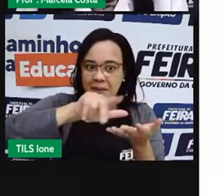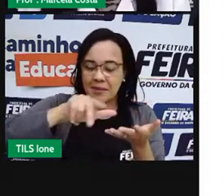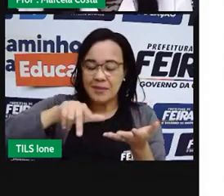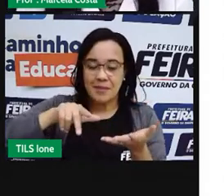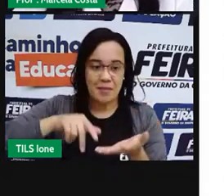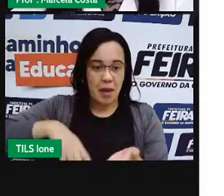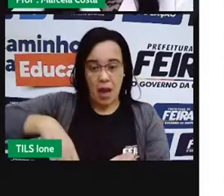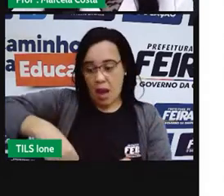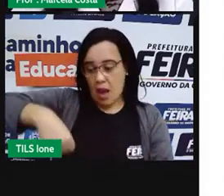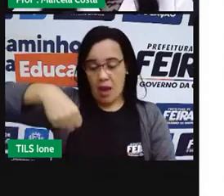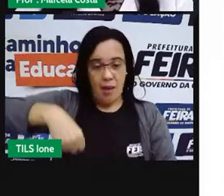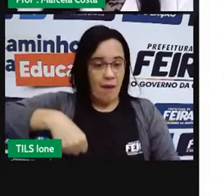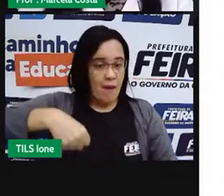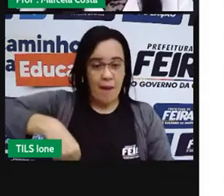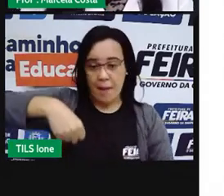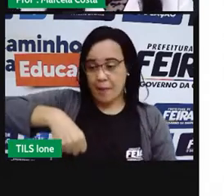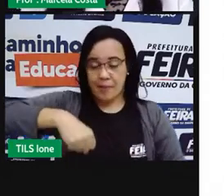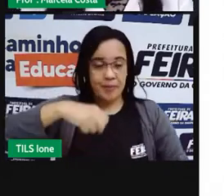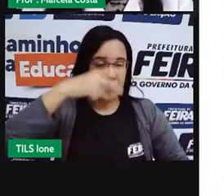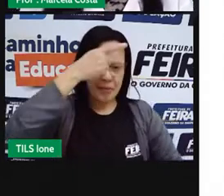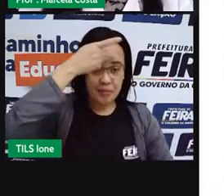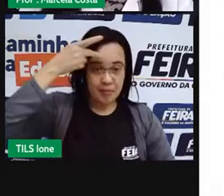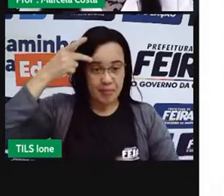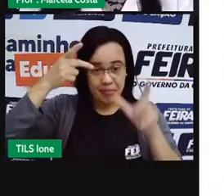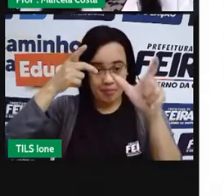floresta carregando uma cesta de frutas